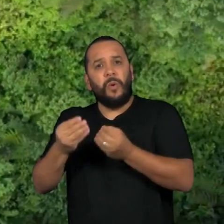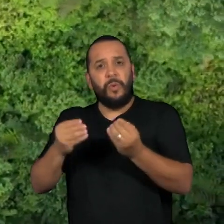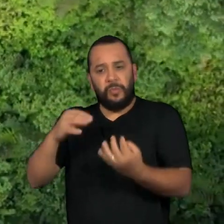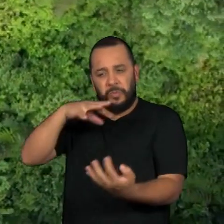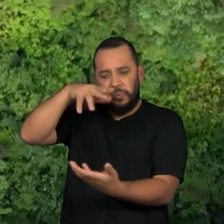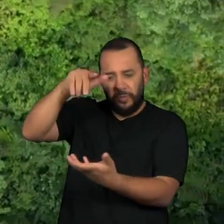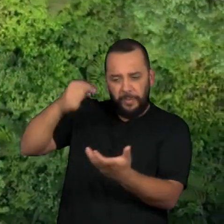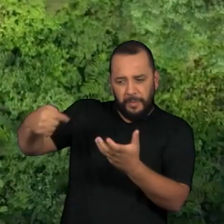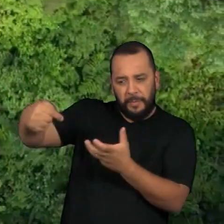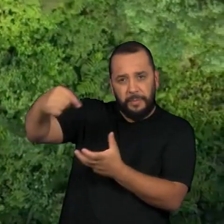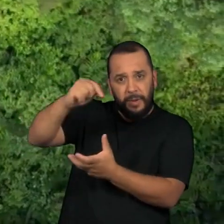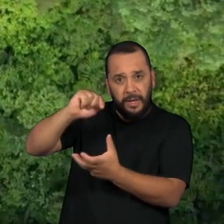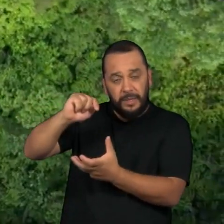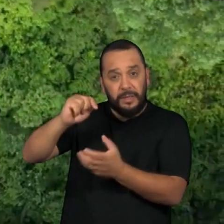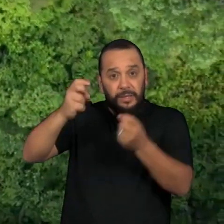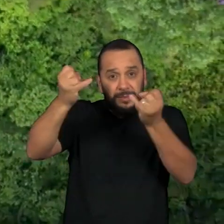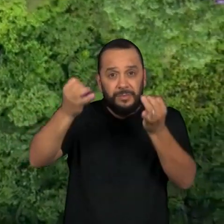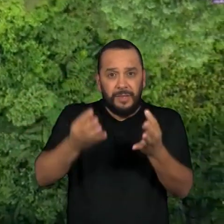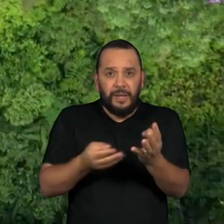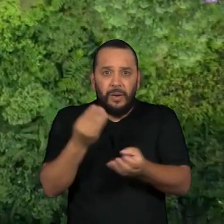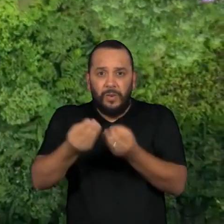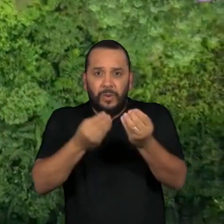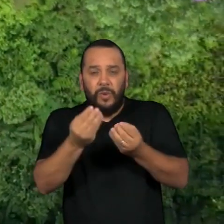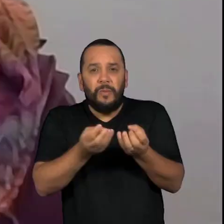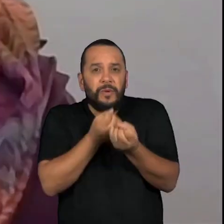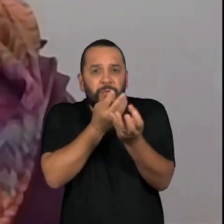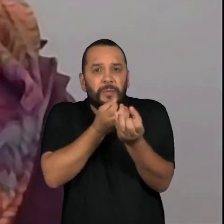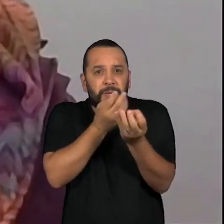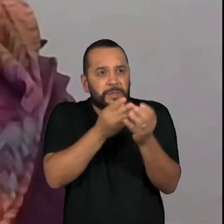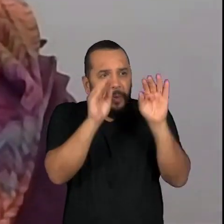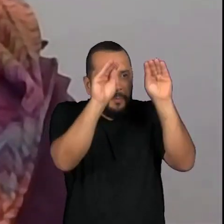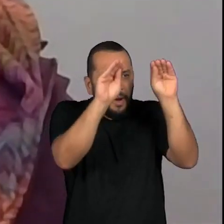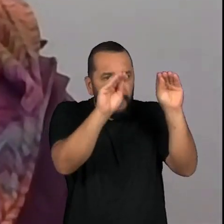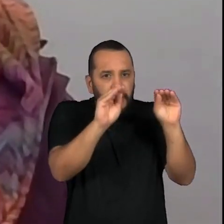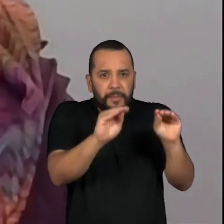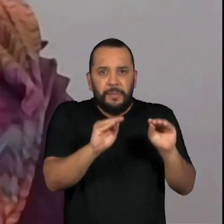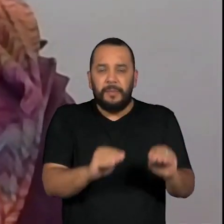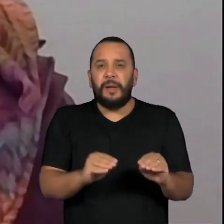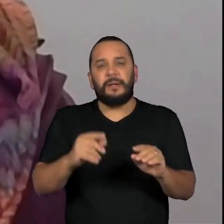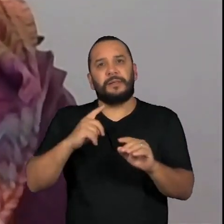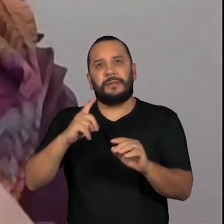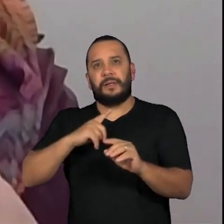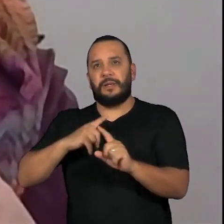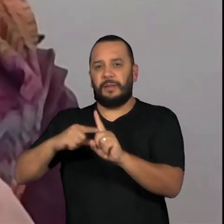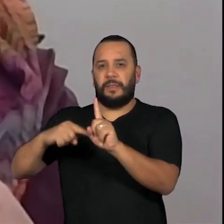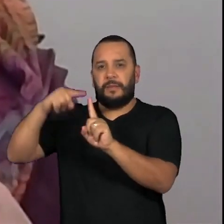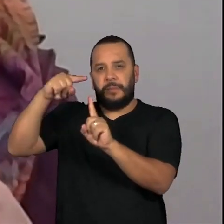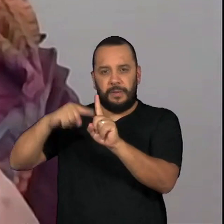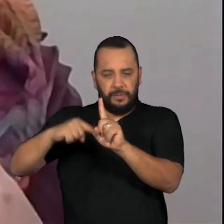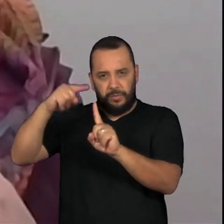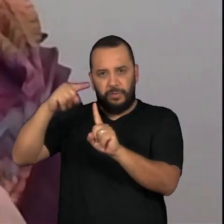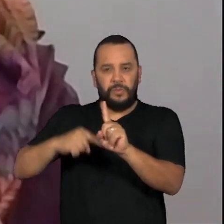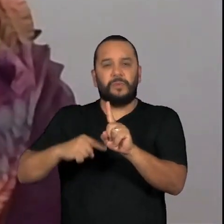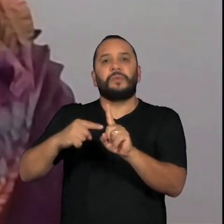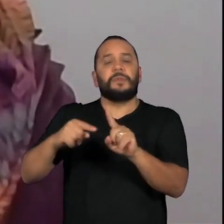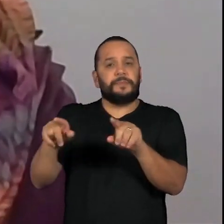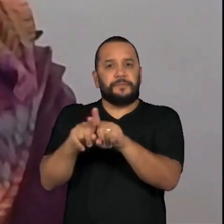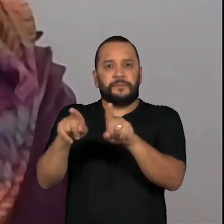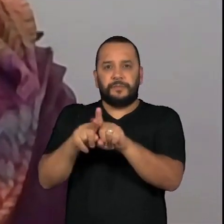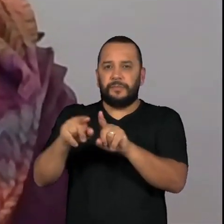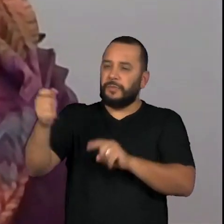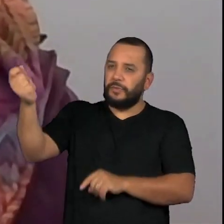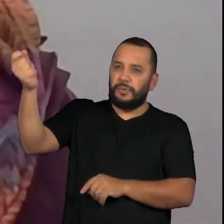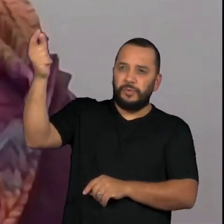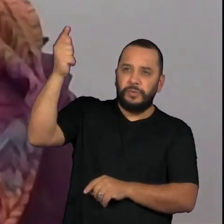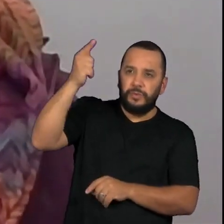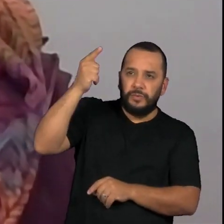são as informações que alimentam o modelo. Precipitação, temperatura, luz do